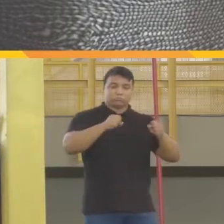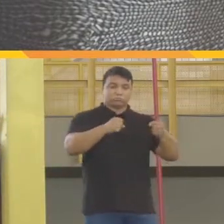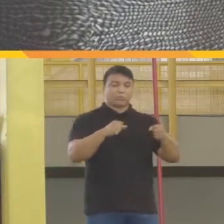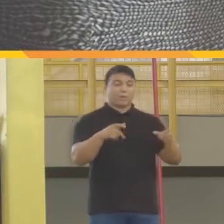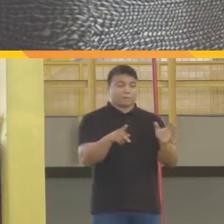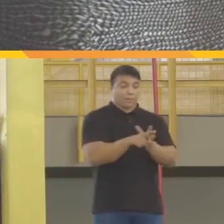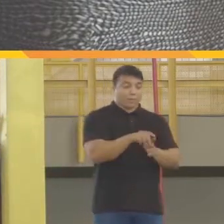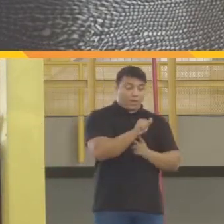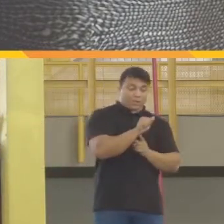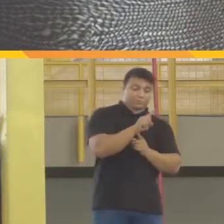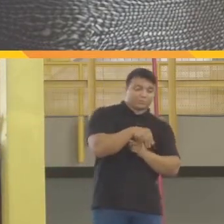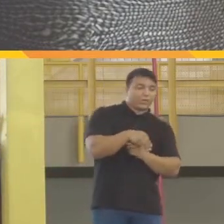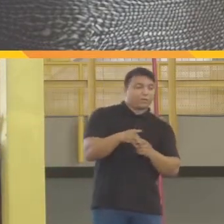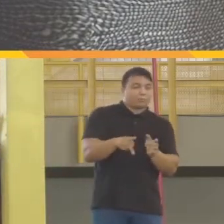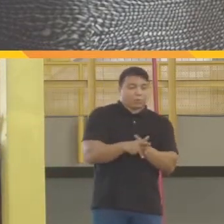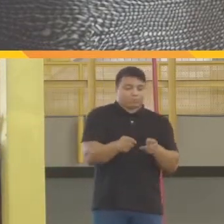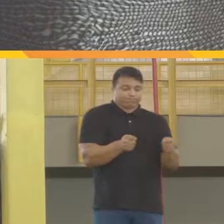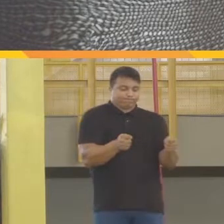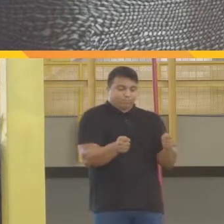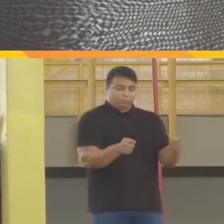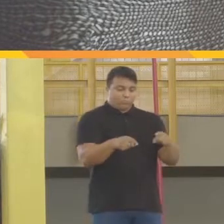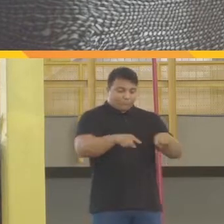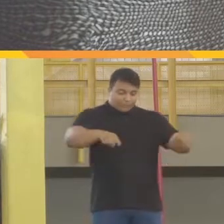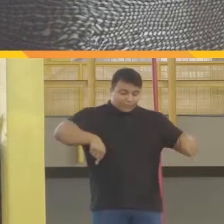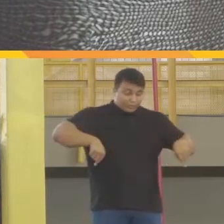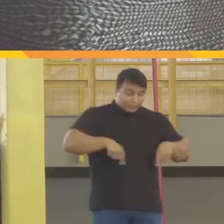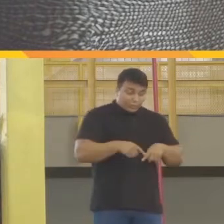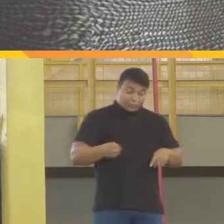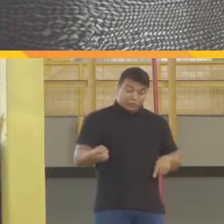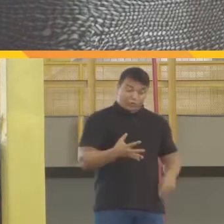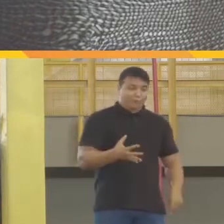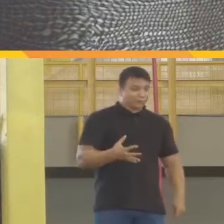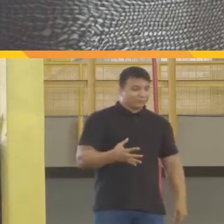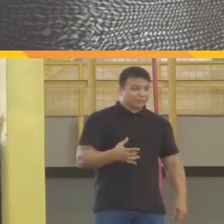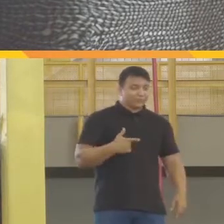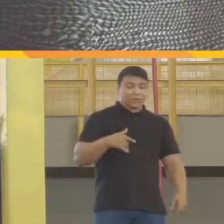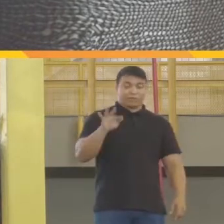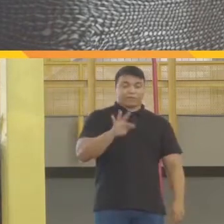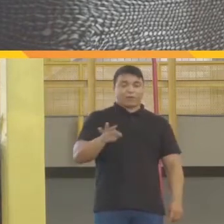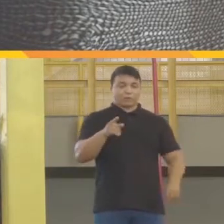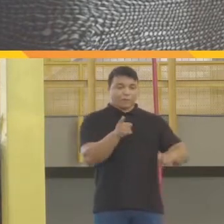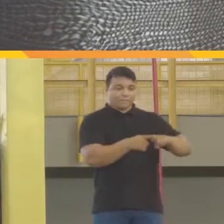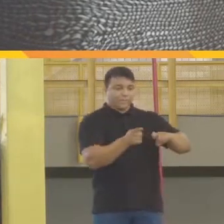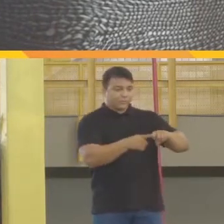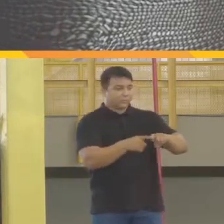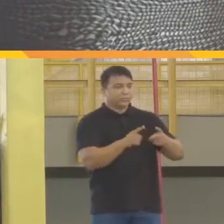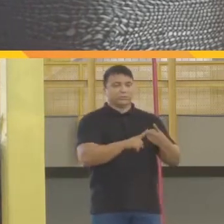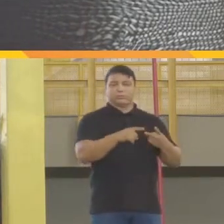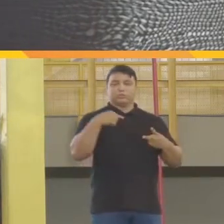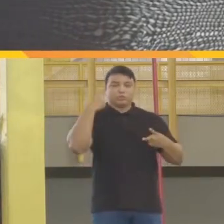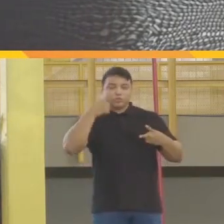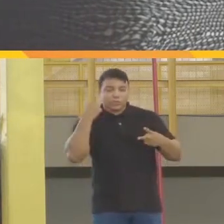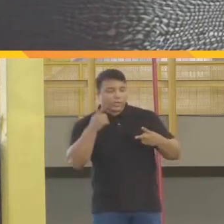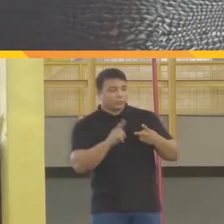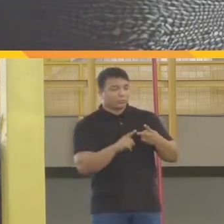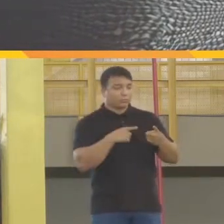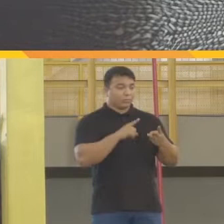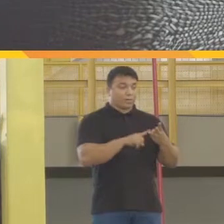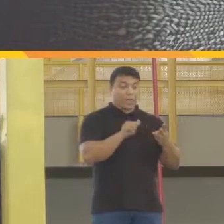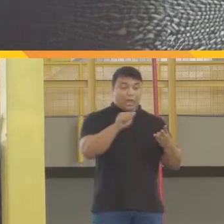a administrar o novo território. Isso. Junto com a faculdade de Medicina, a faculdade de Direito, tivemos a faculdade